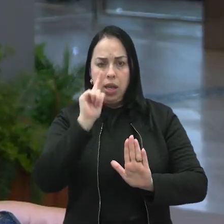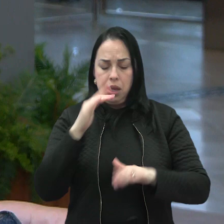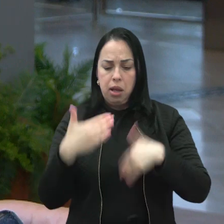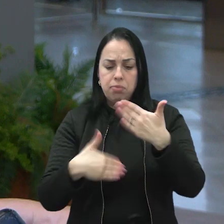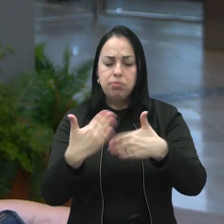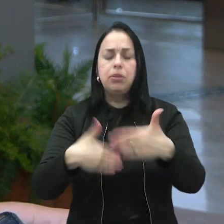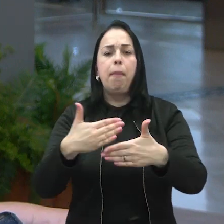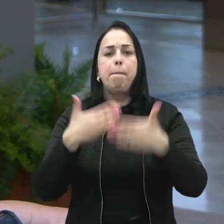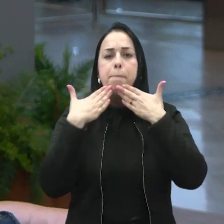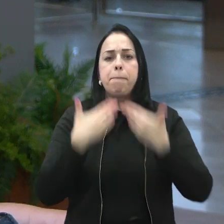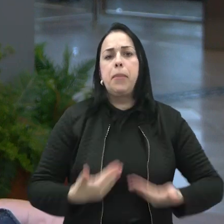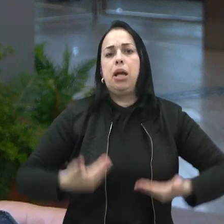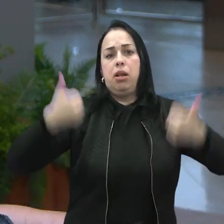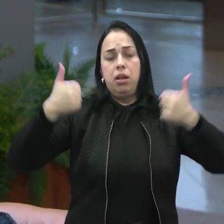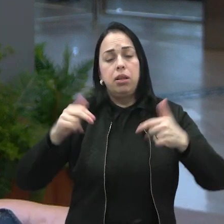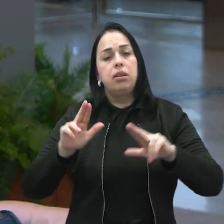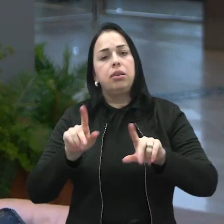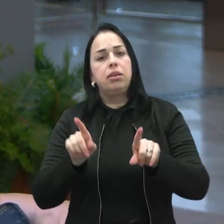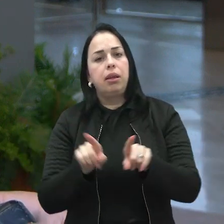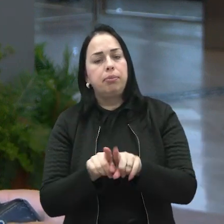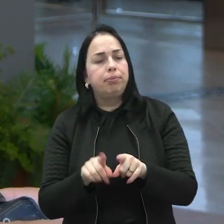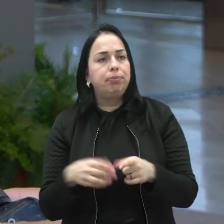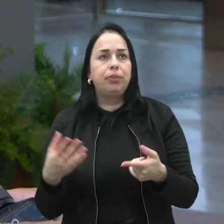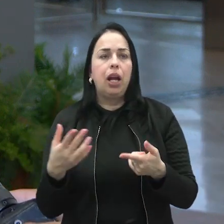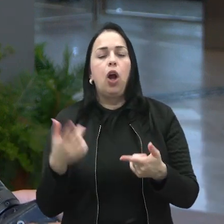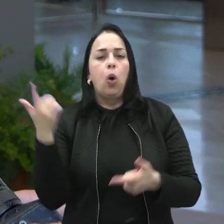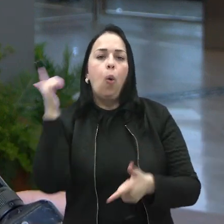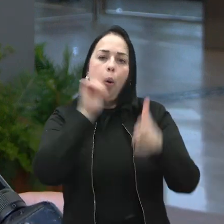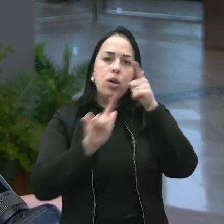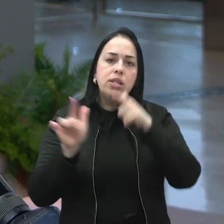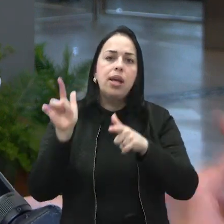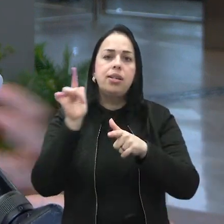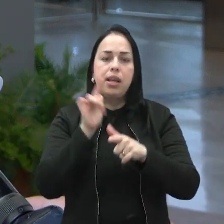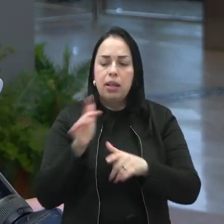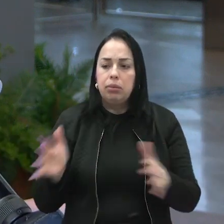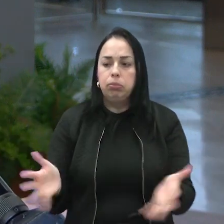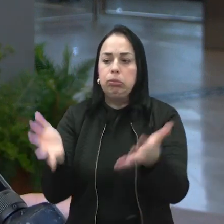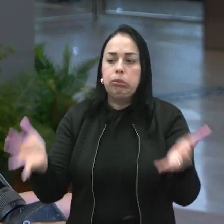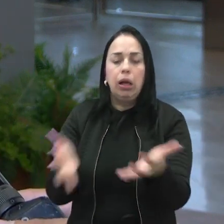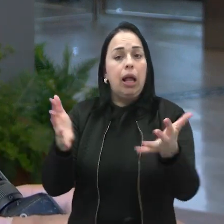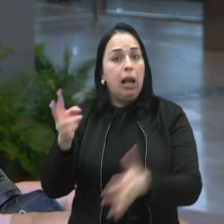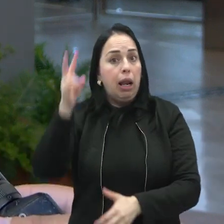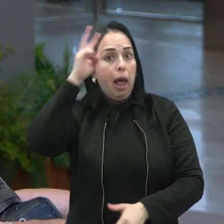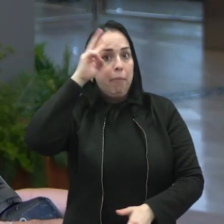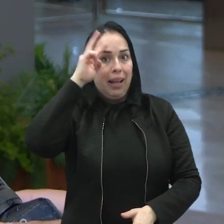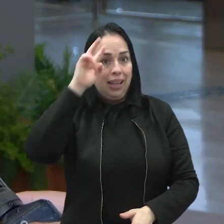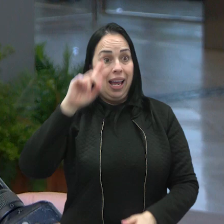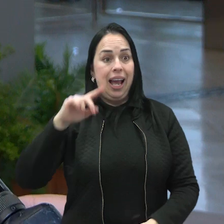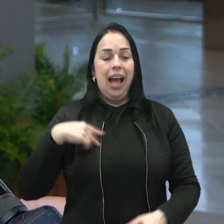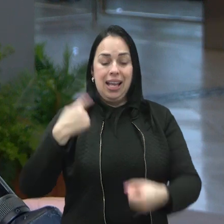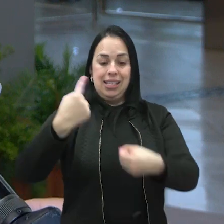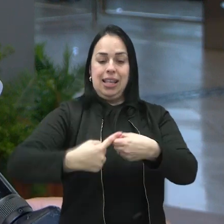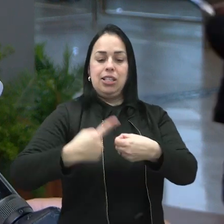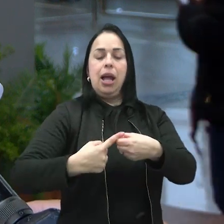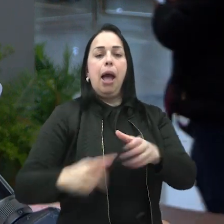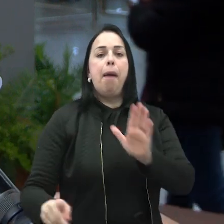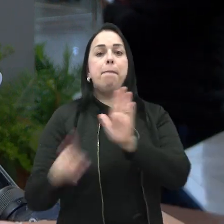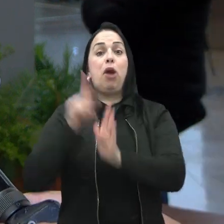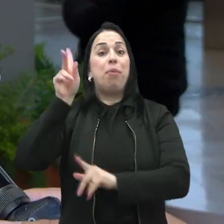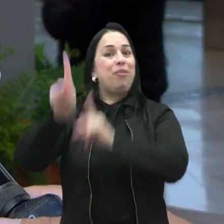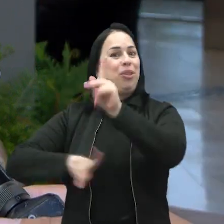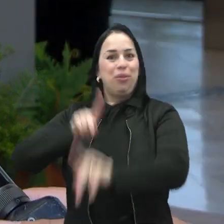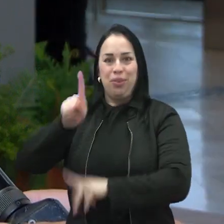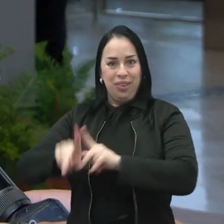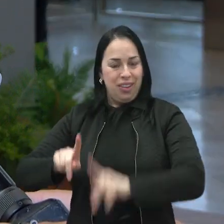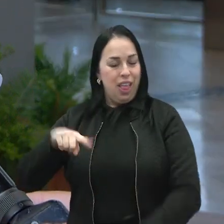consegue melhorias dentro da cidade, né? Então a gente consegue engajar mesmo as pessoas para lembrar que a cidade ela é nossa.